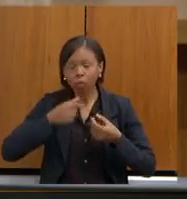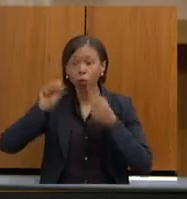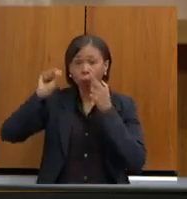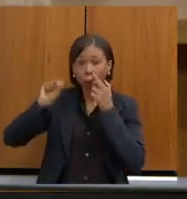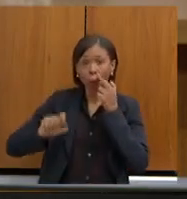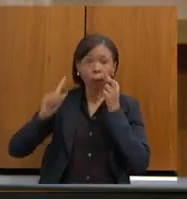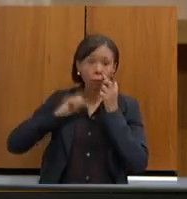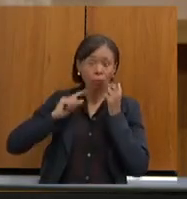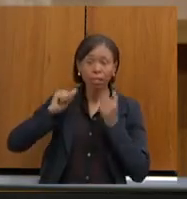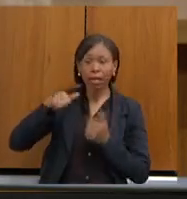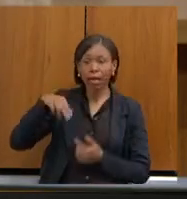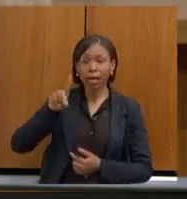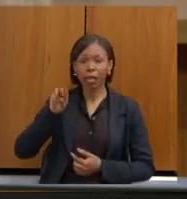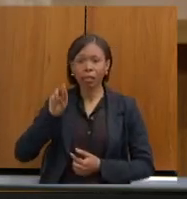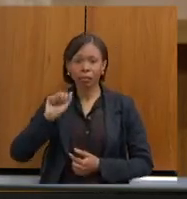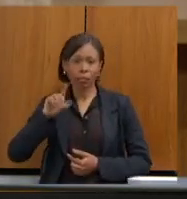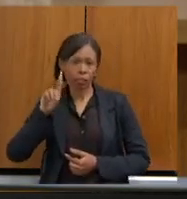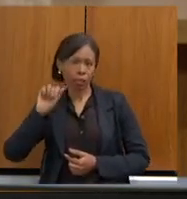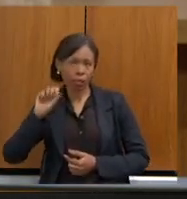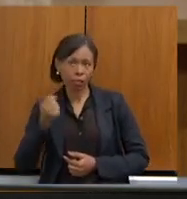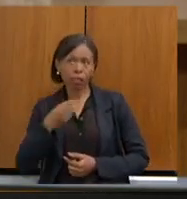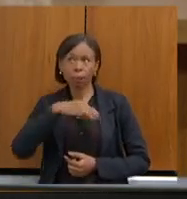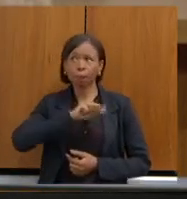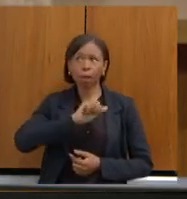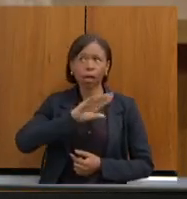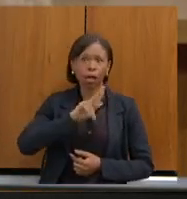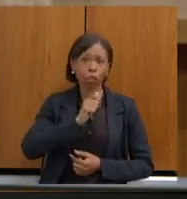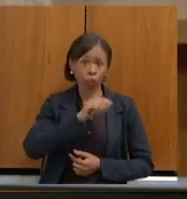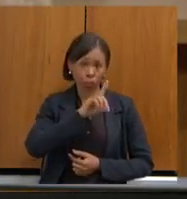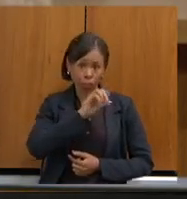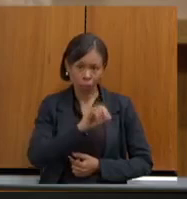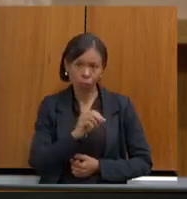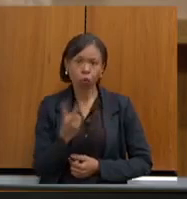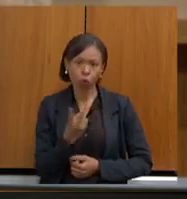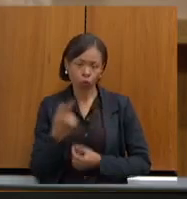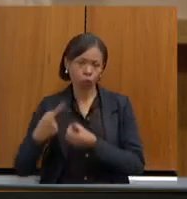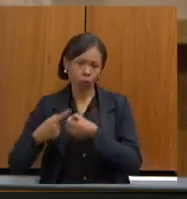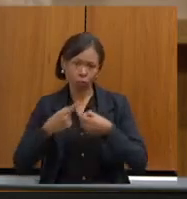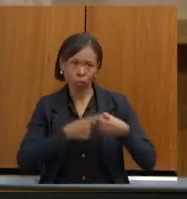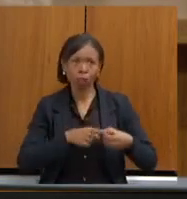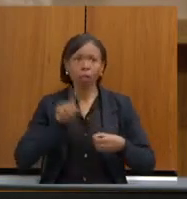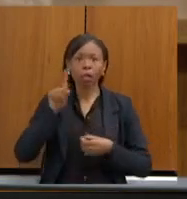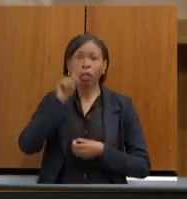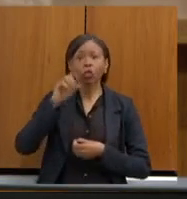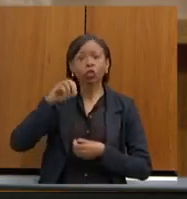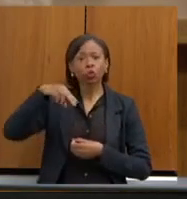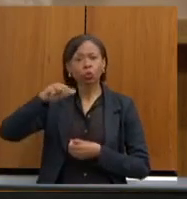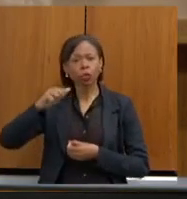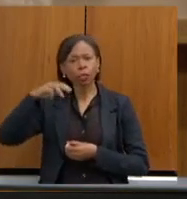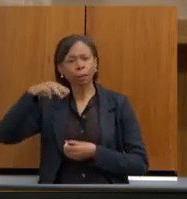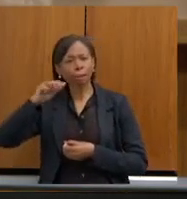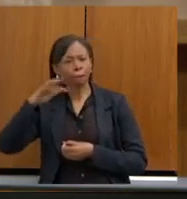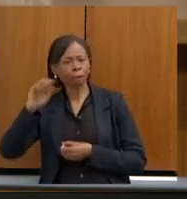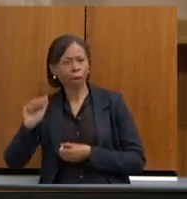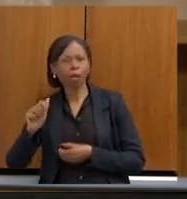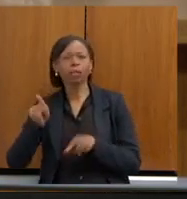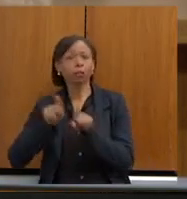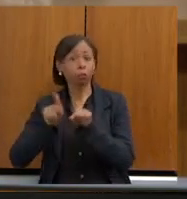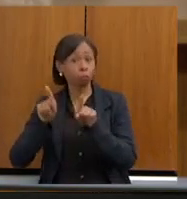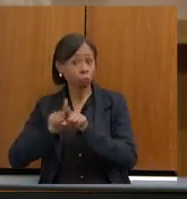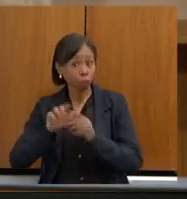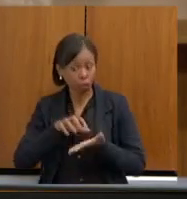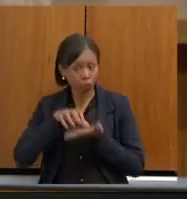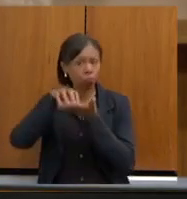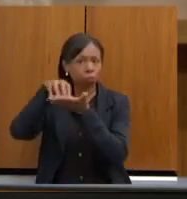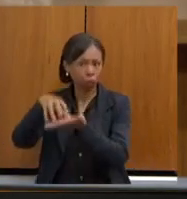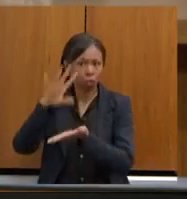Andradas e ma o deputado Antonio Carlos Arantes na Zona da Mata Cataguases próximo